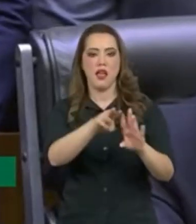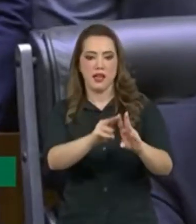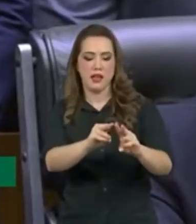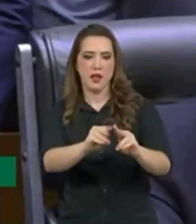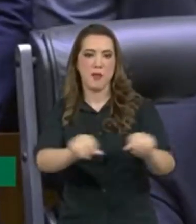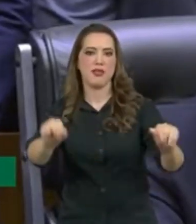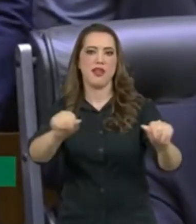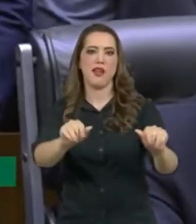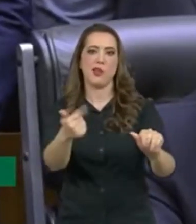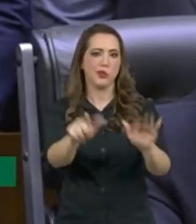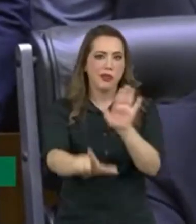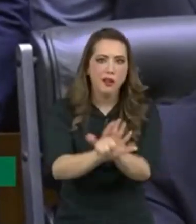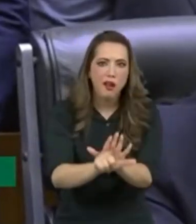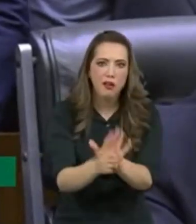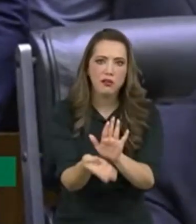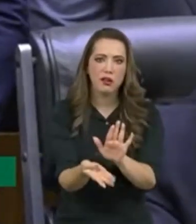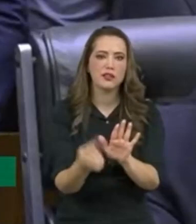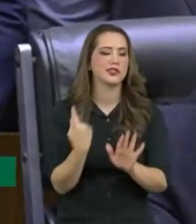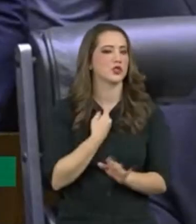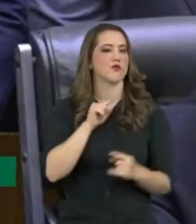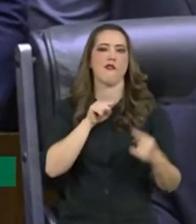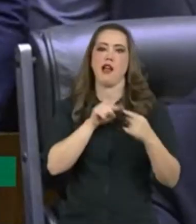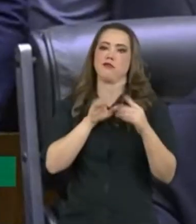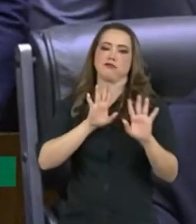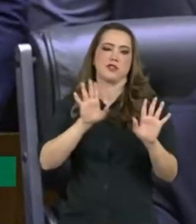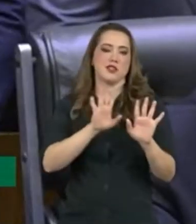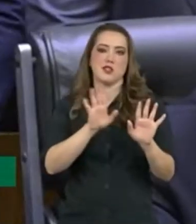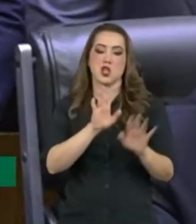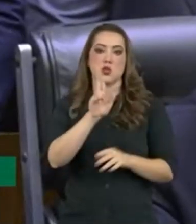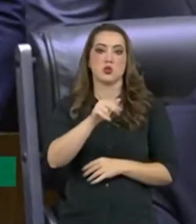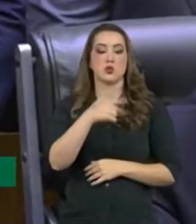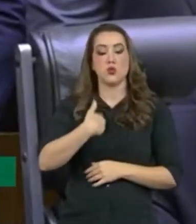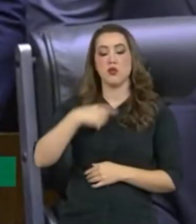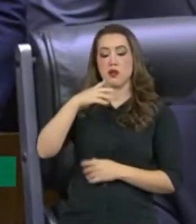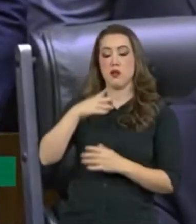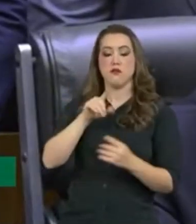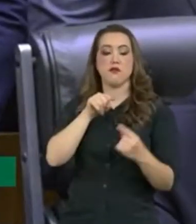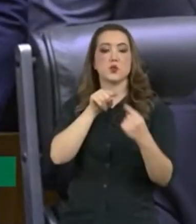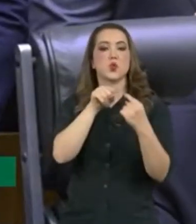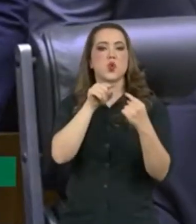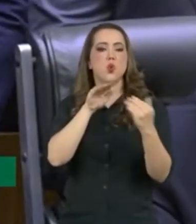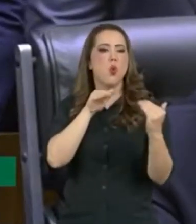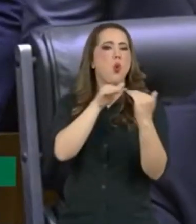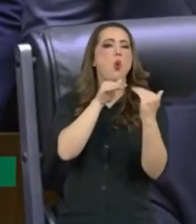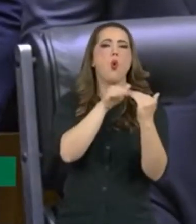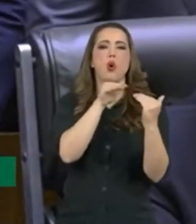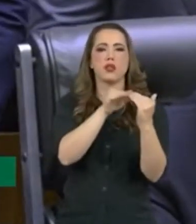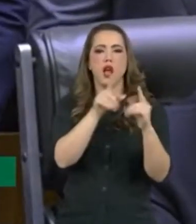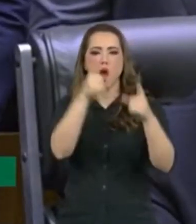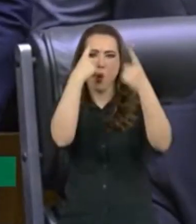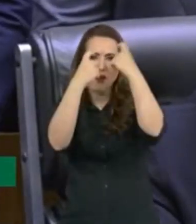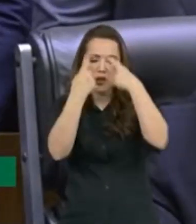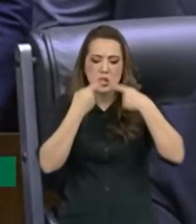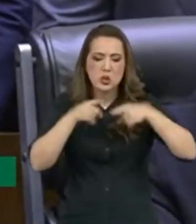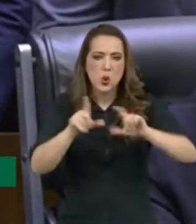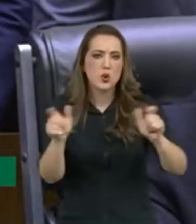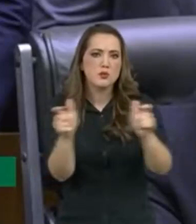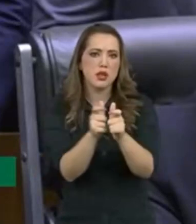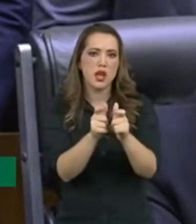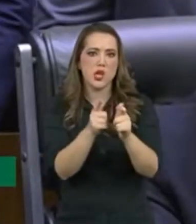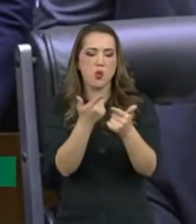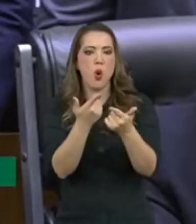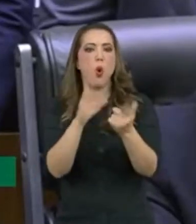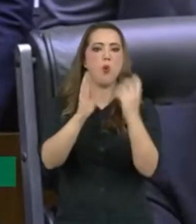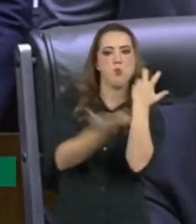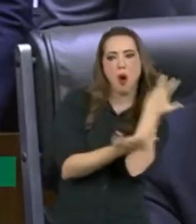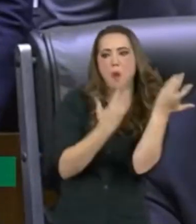lei. Não vamos tolerar a violência contra os pequenos, o desmatamento e a degradação do ambiente que